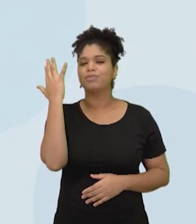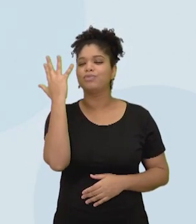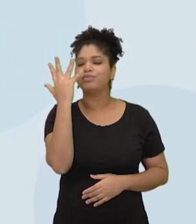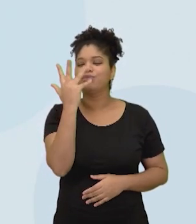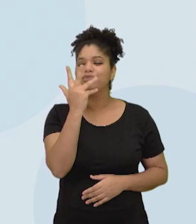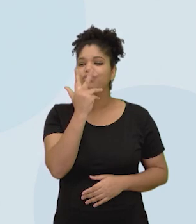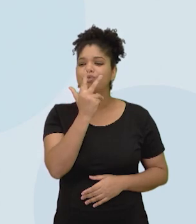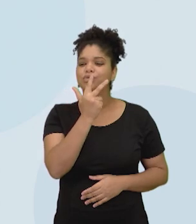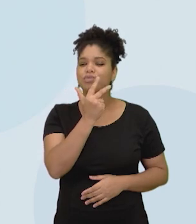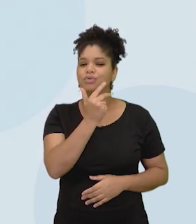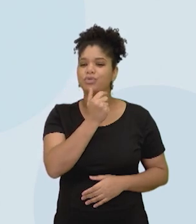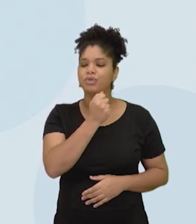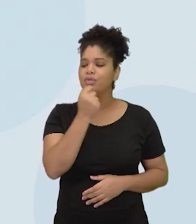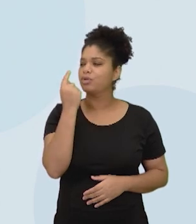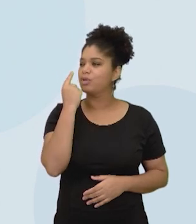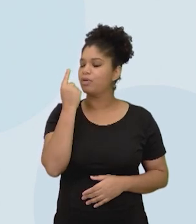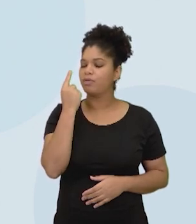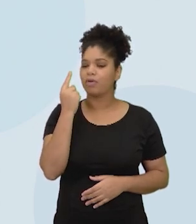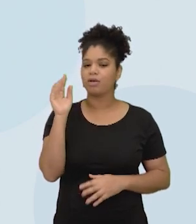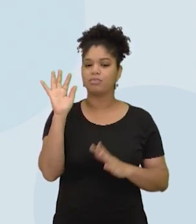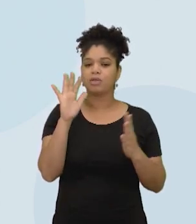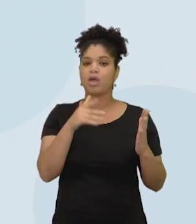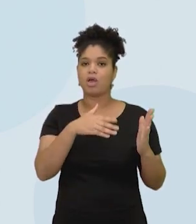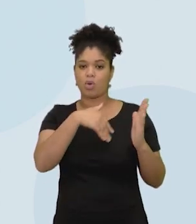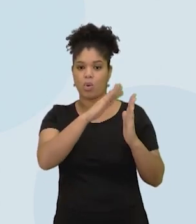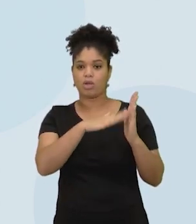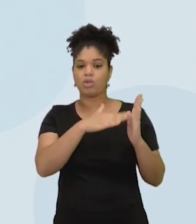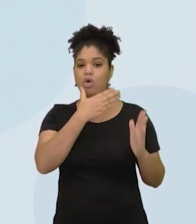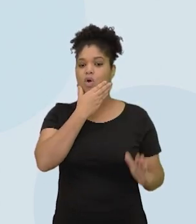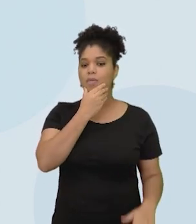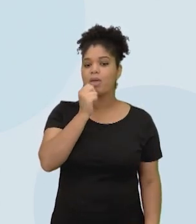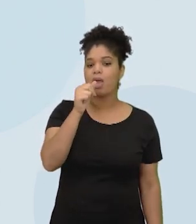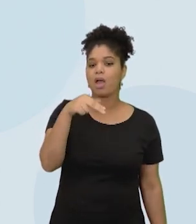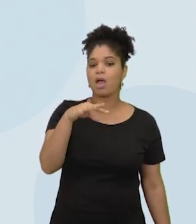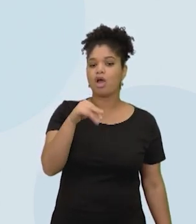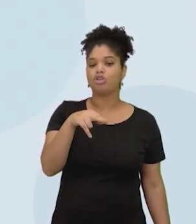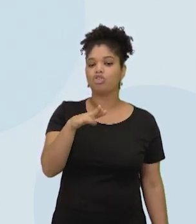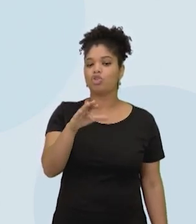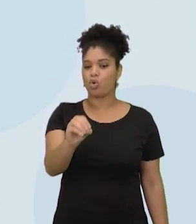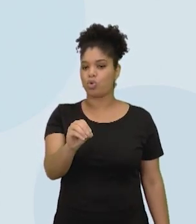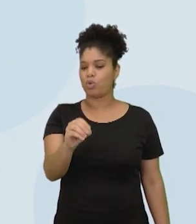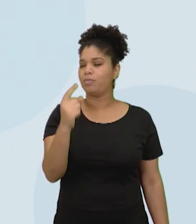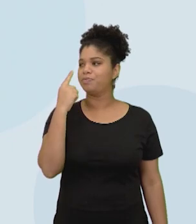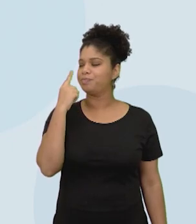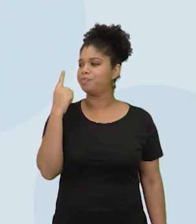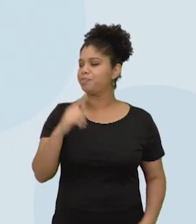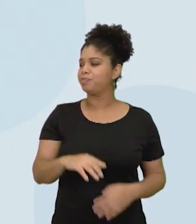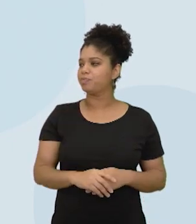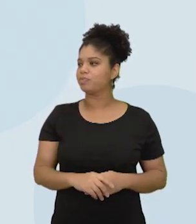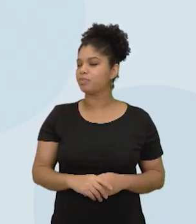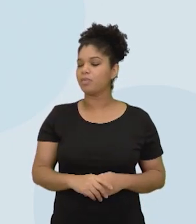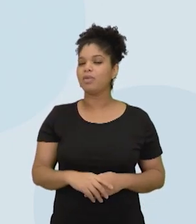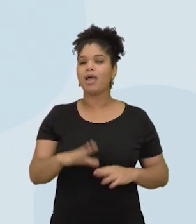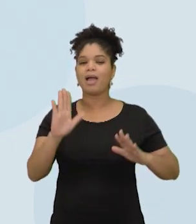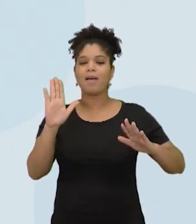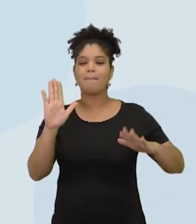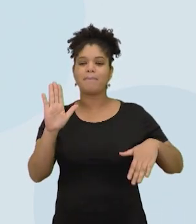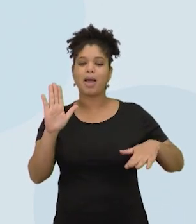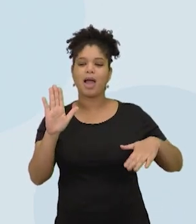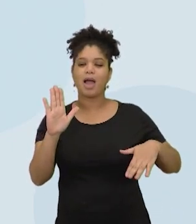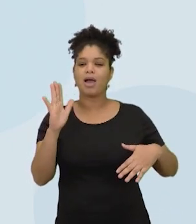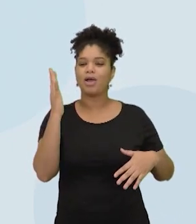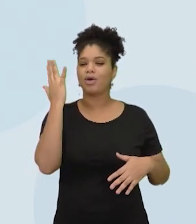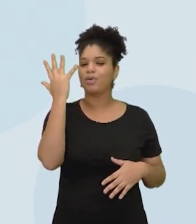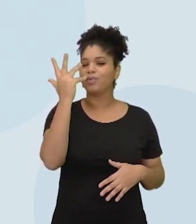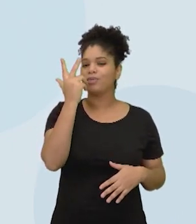1885, né? Esse quadro que é de Antônio Firmino, né? Um quadro que mostra também uma praia idealizada, ou seja,